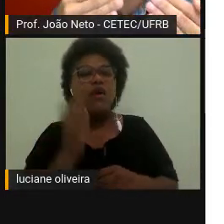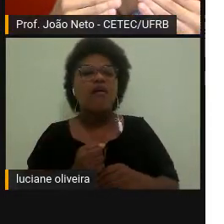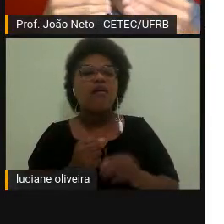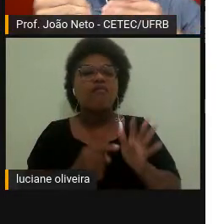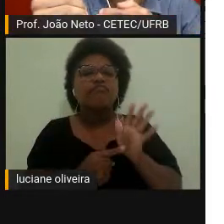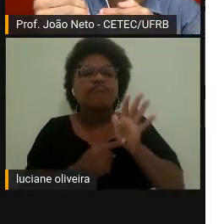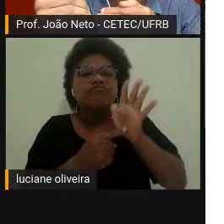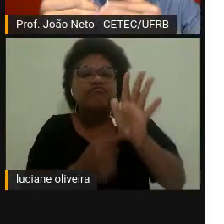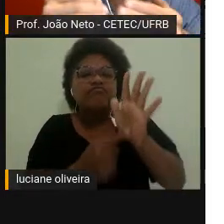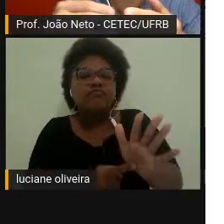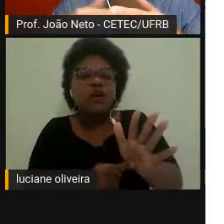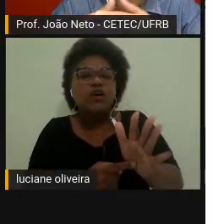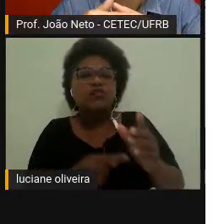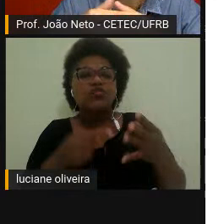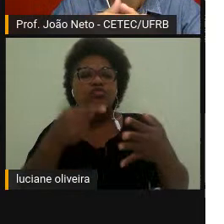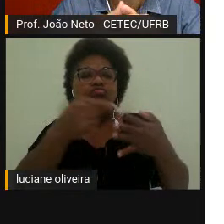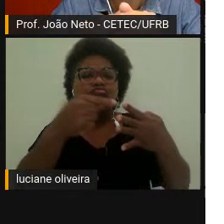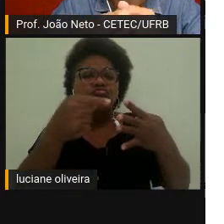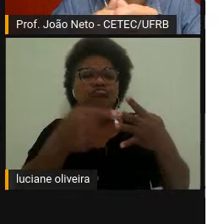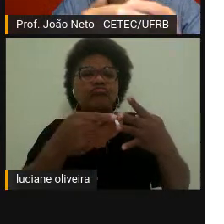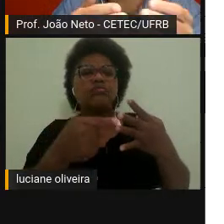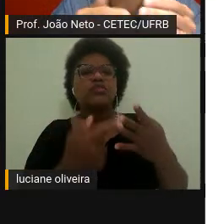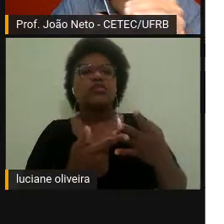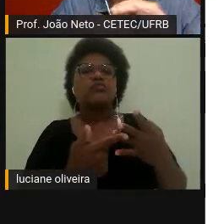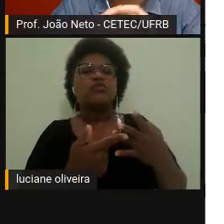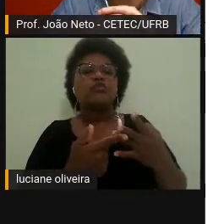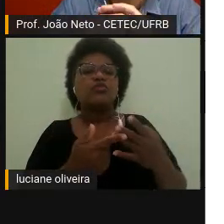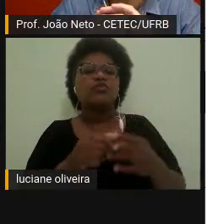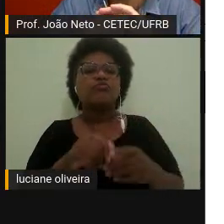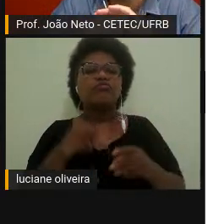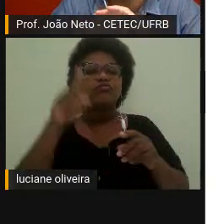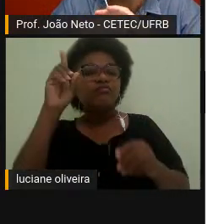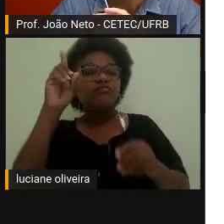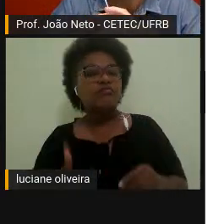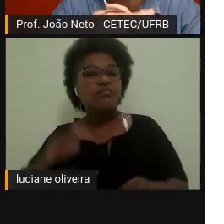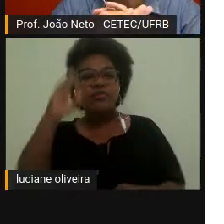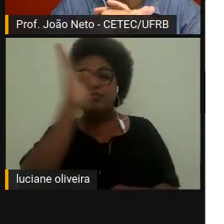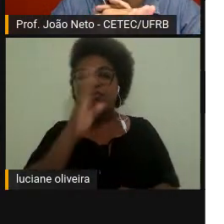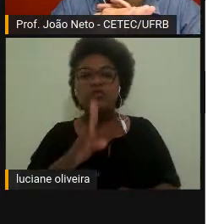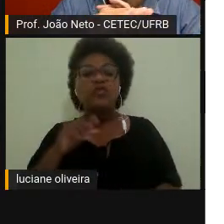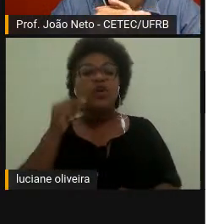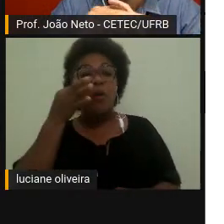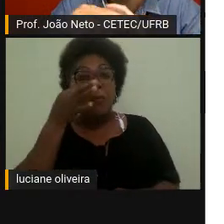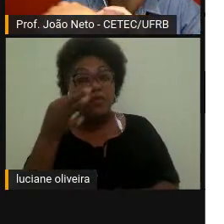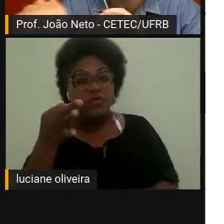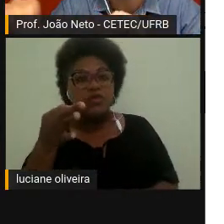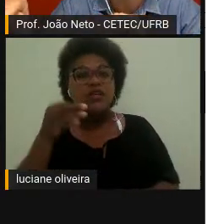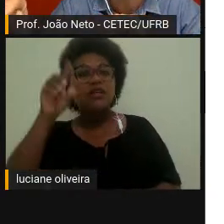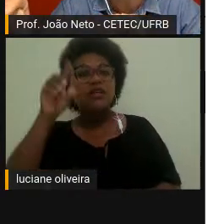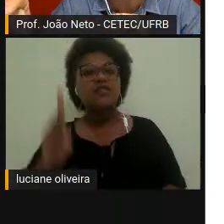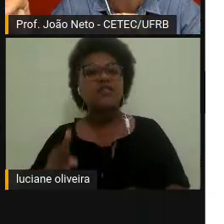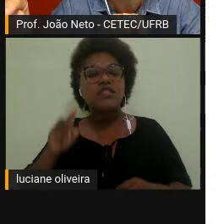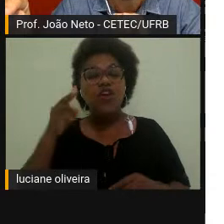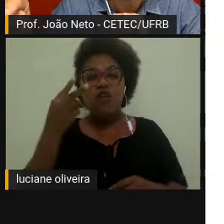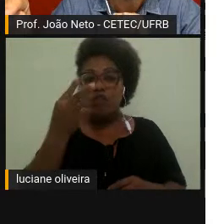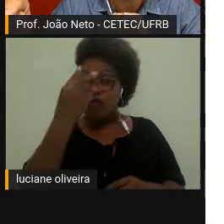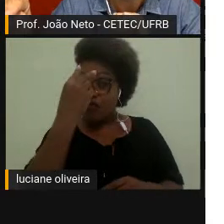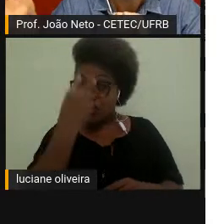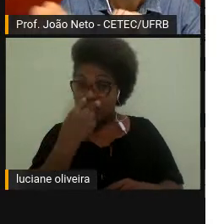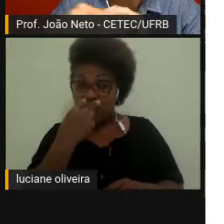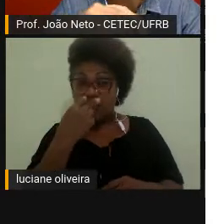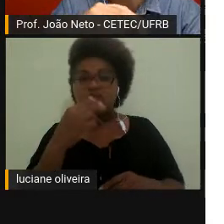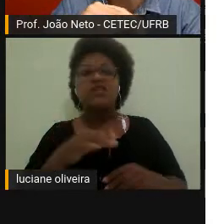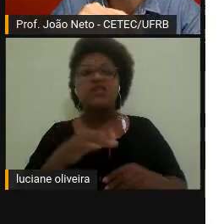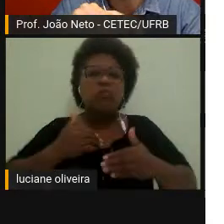no tipo de deficiência no Brasil nós temos aí pra vocês Observe que a deficiência visual ela está muito à frente ele está